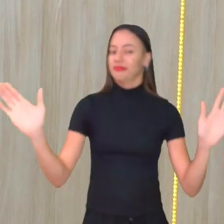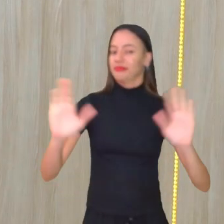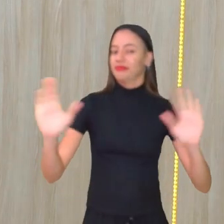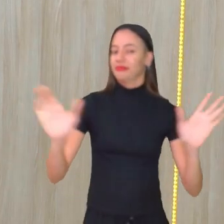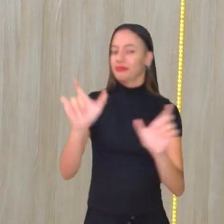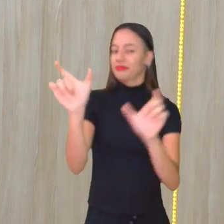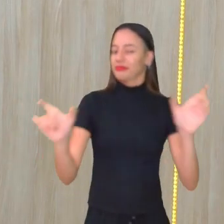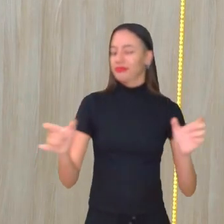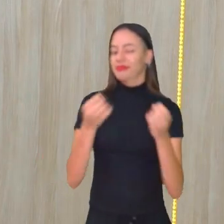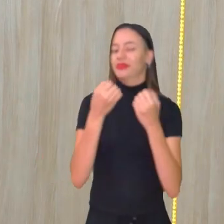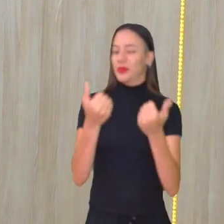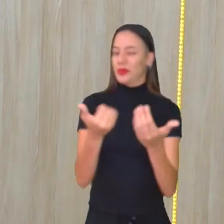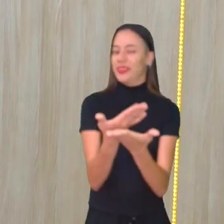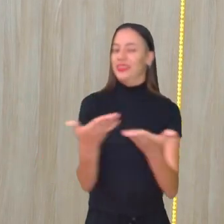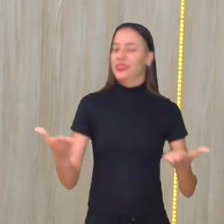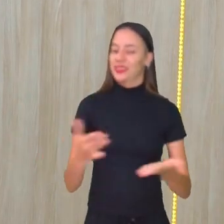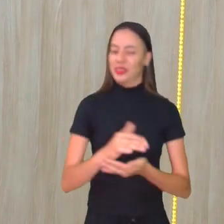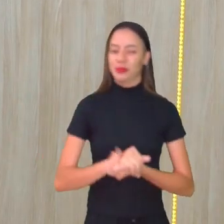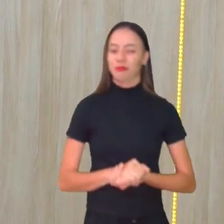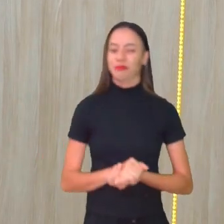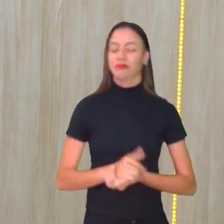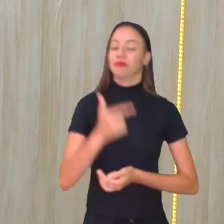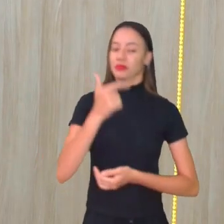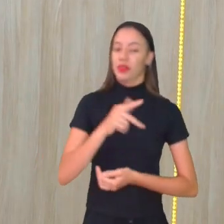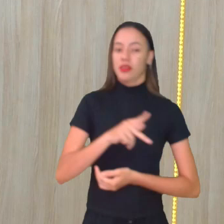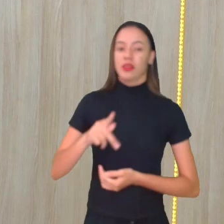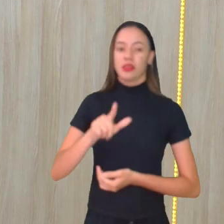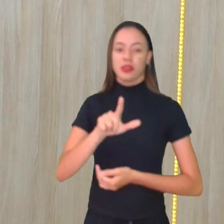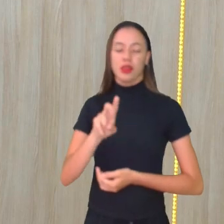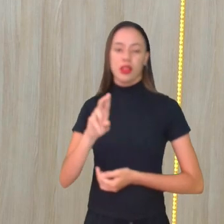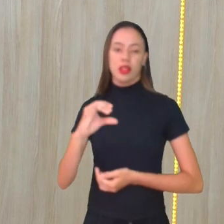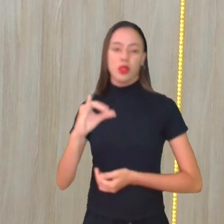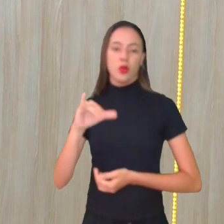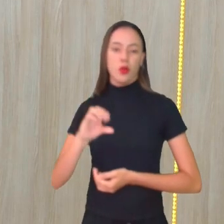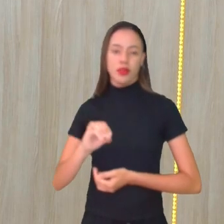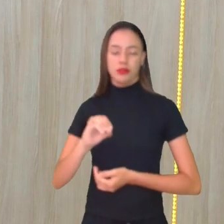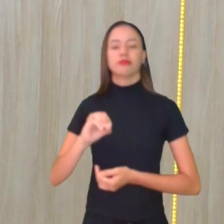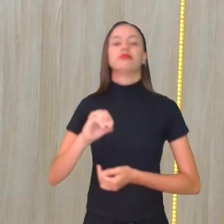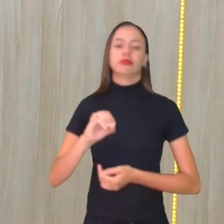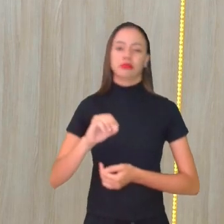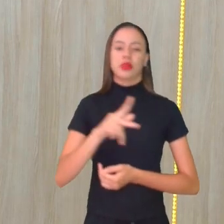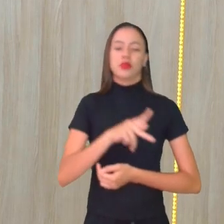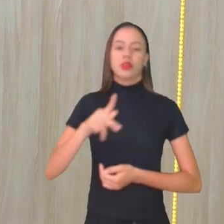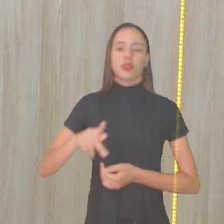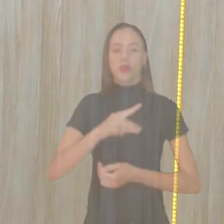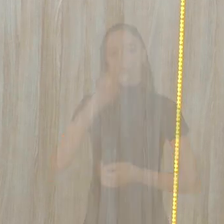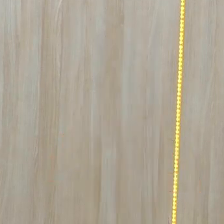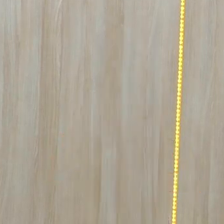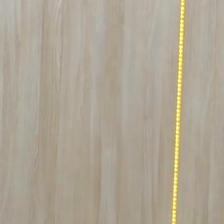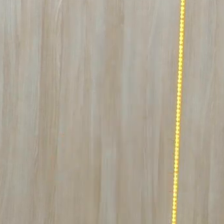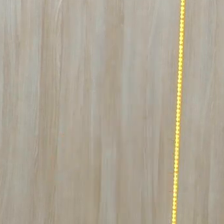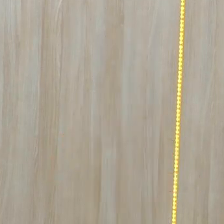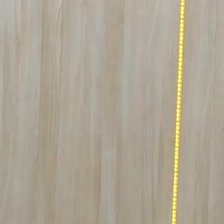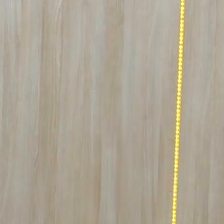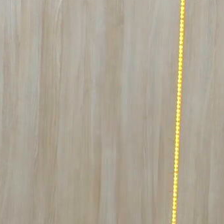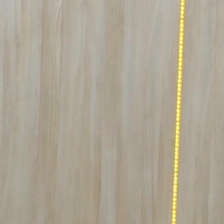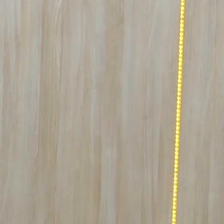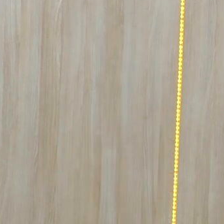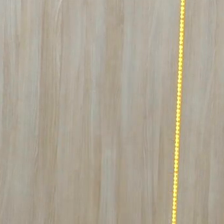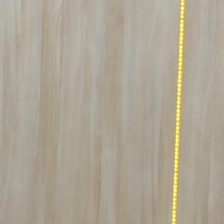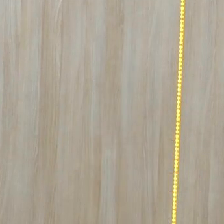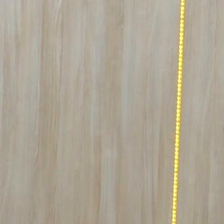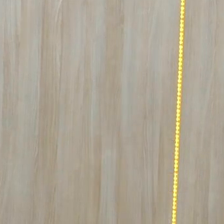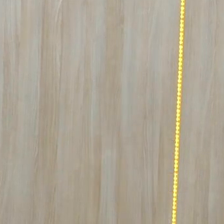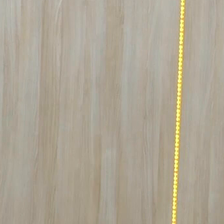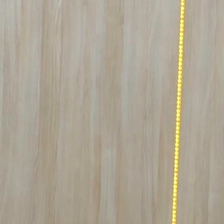Olá pessoal, tudo bom com vocês? Eu sou o professor Luciano Júnior, professor de História do Recife. Nós vamos para mais uma aula